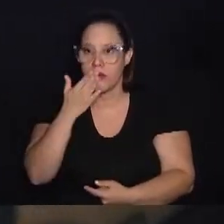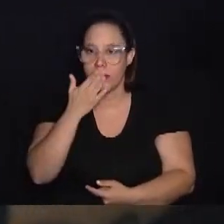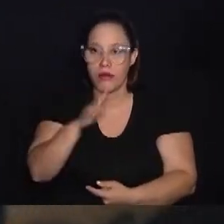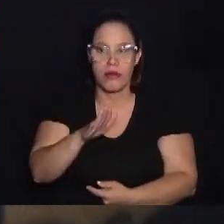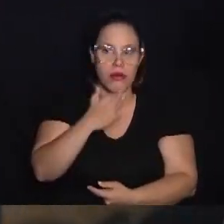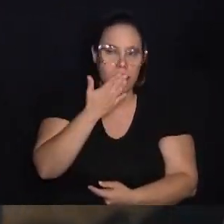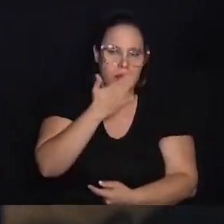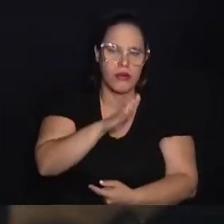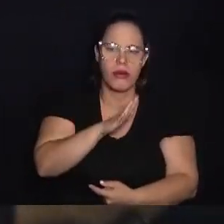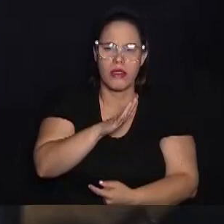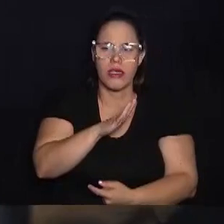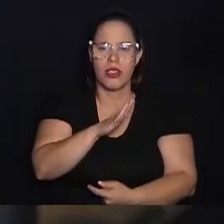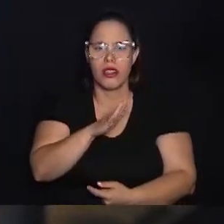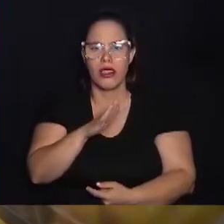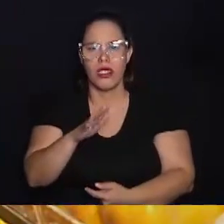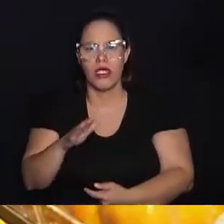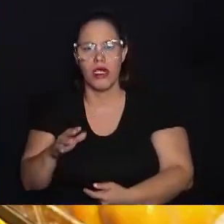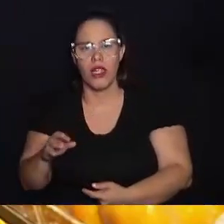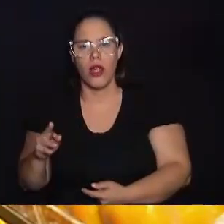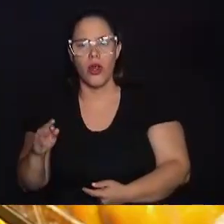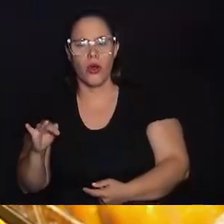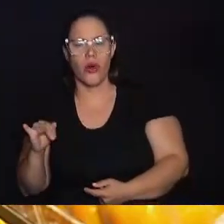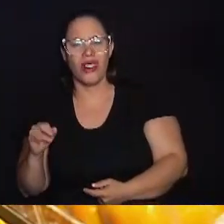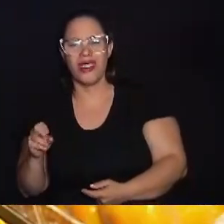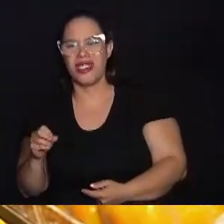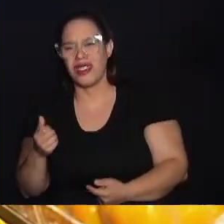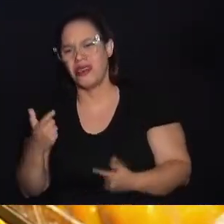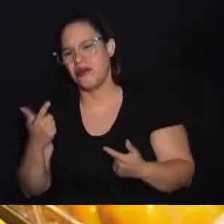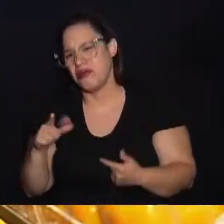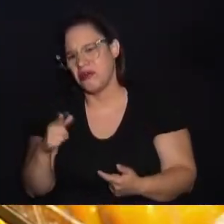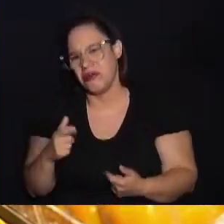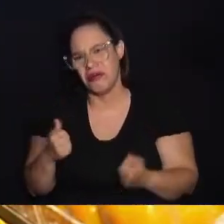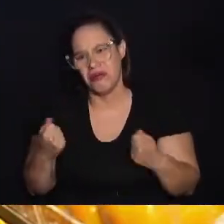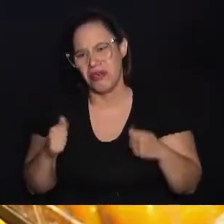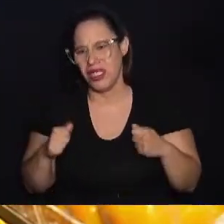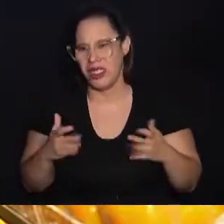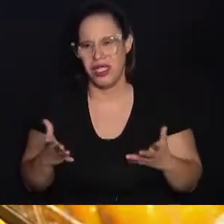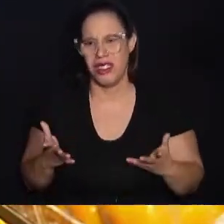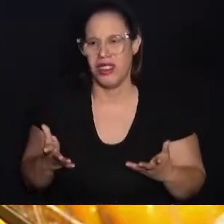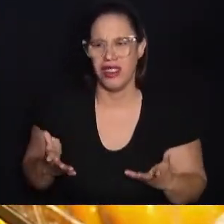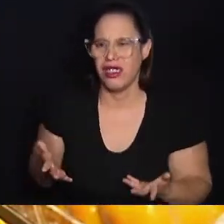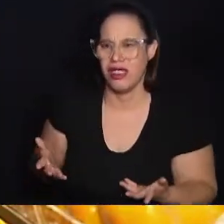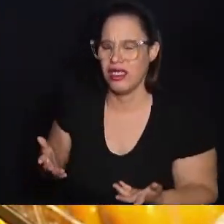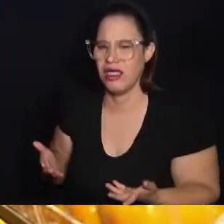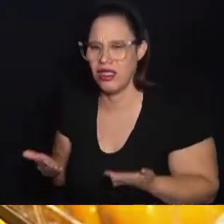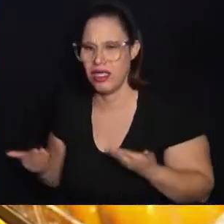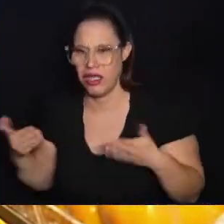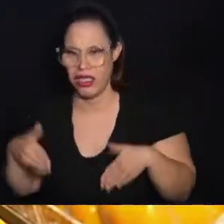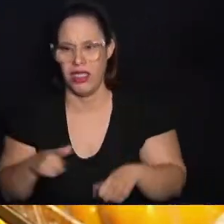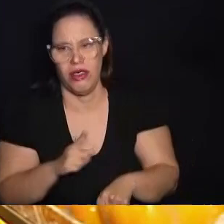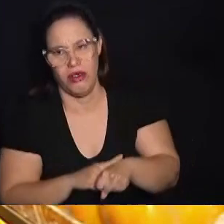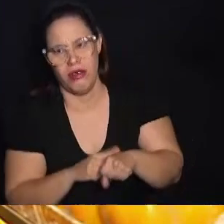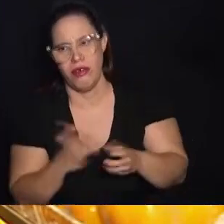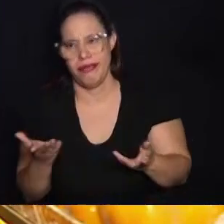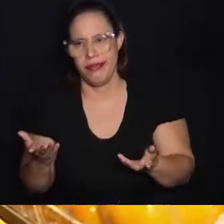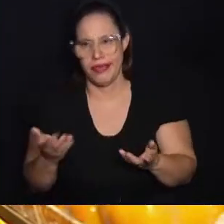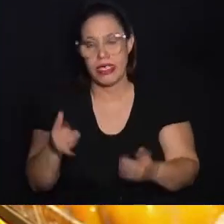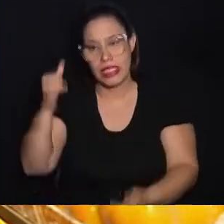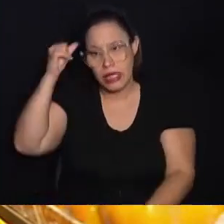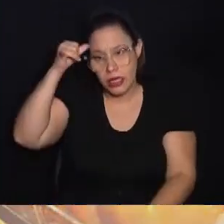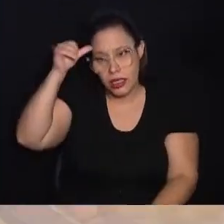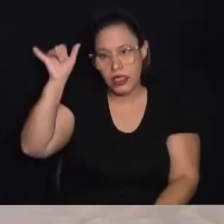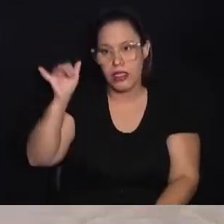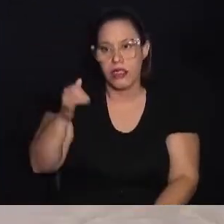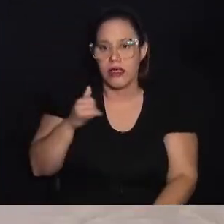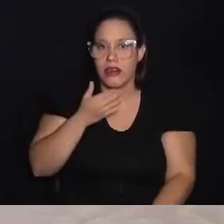coisas supérfluas. Né? Supérfluas, vai te forçar a comprar coisas das quais você não está precisando naquele momento. Né? Então, se puder evitar, melhor.